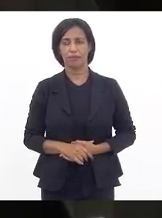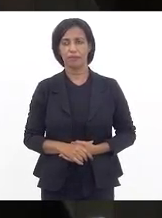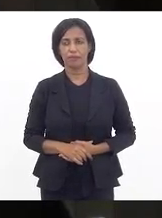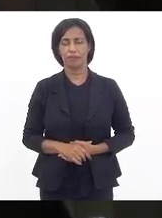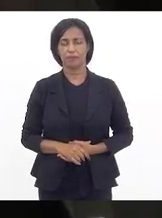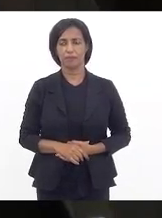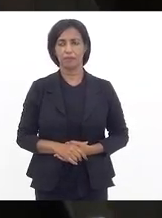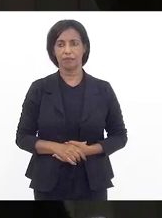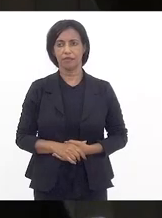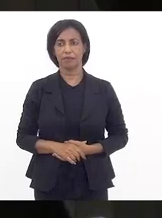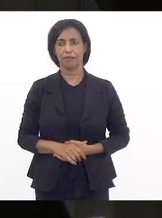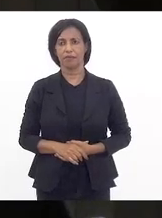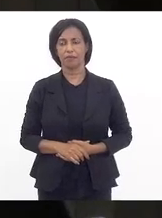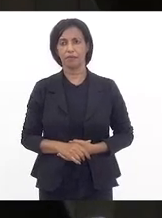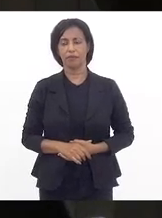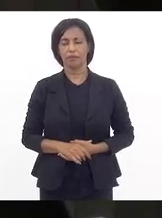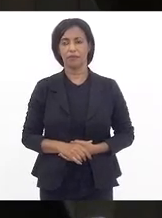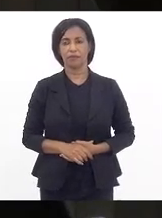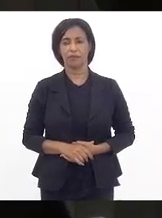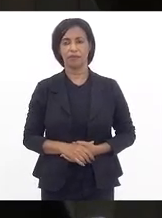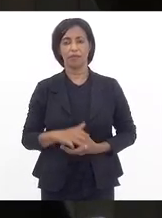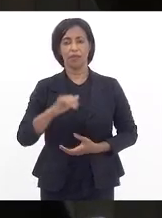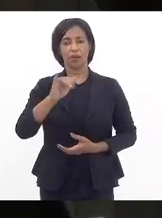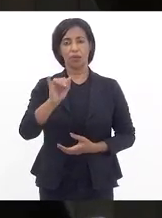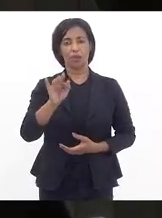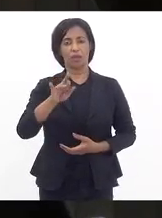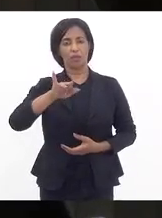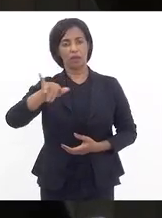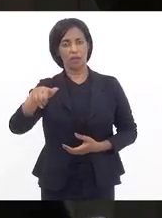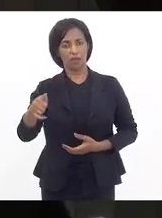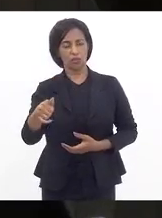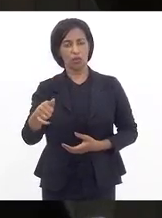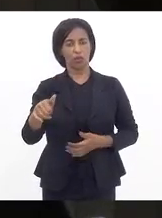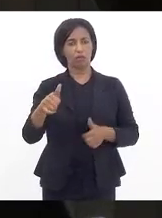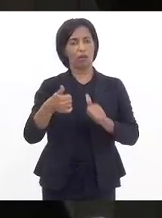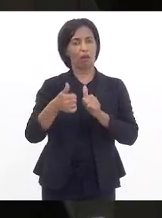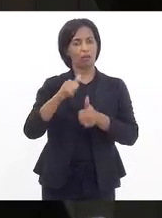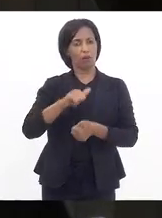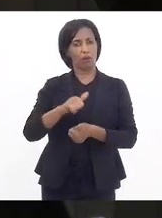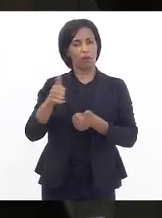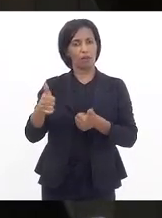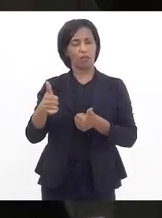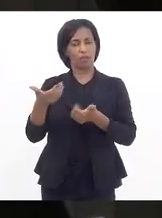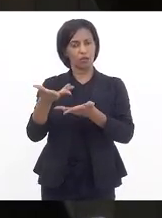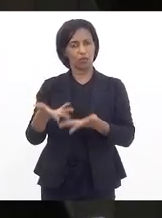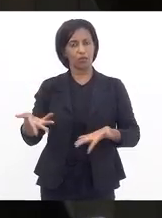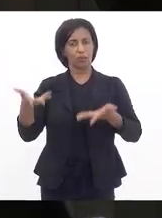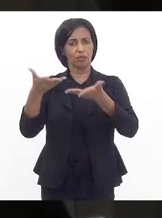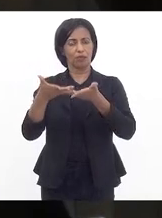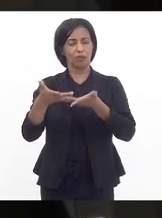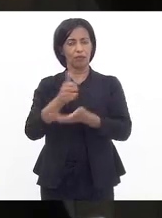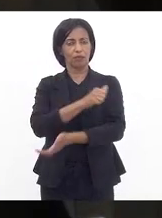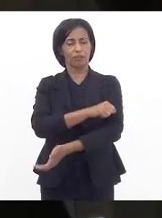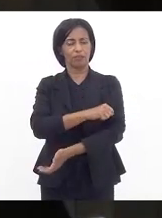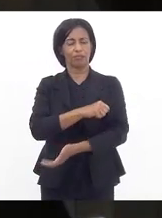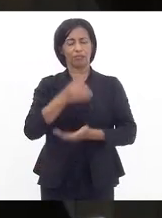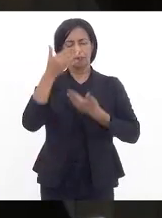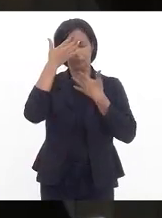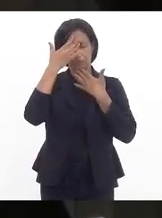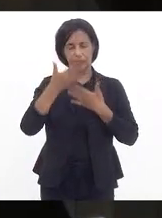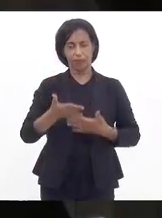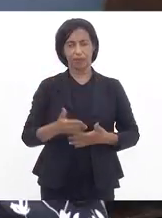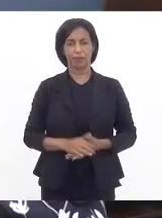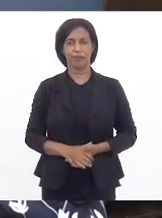E agora se as do IFRJ adequadamente homenageados pela deputada enfermeira Rejane Muito obrigado